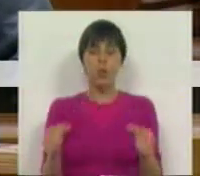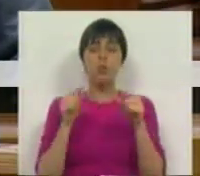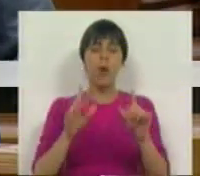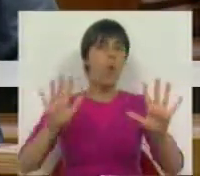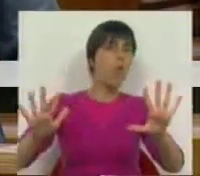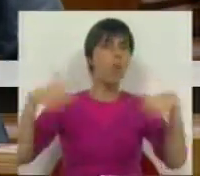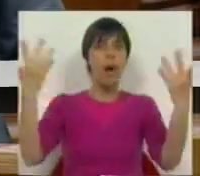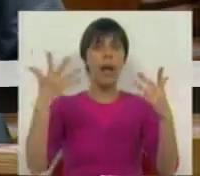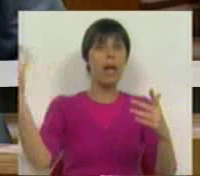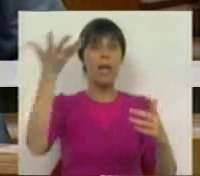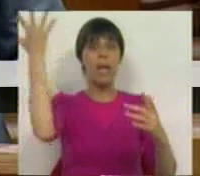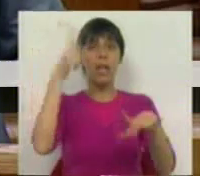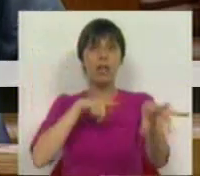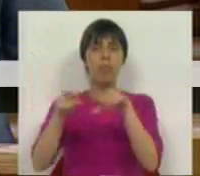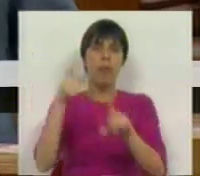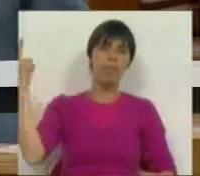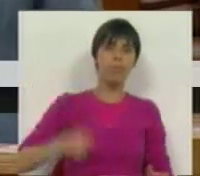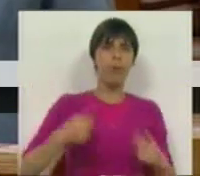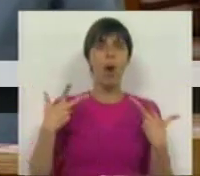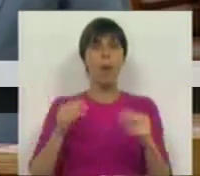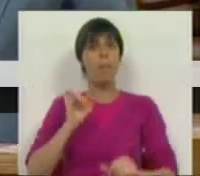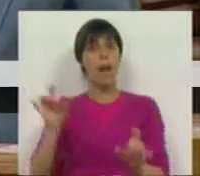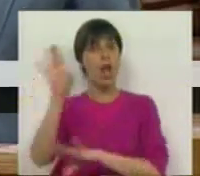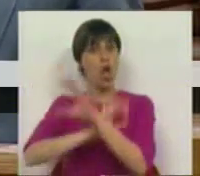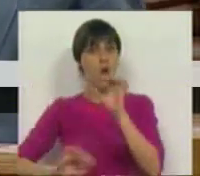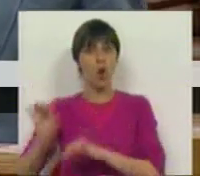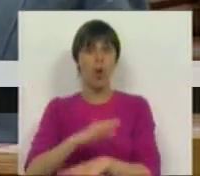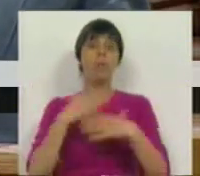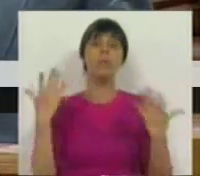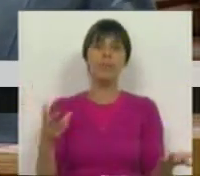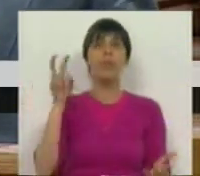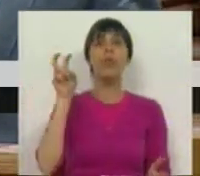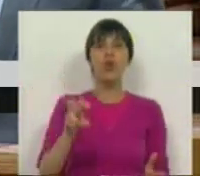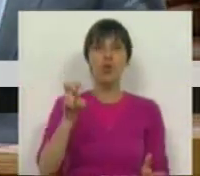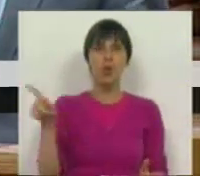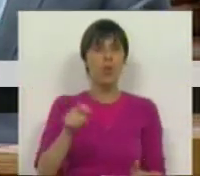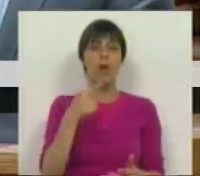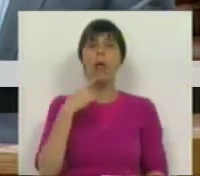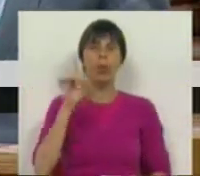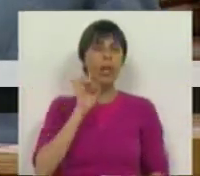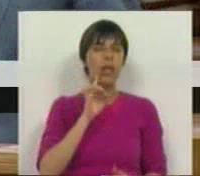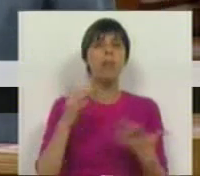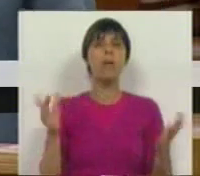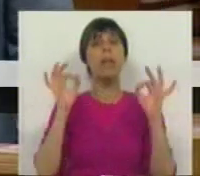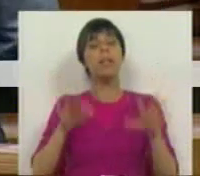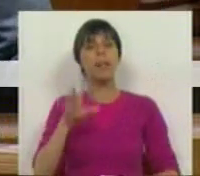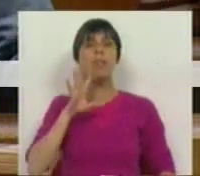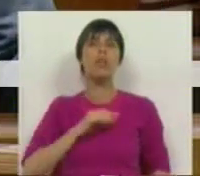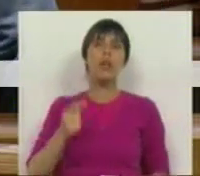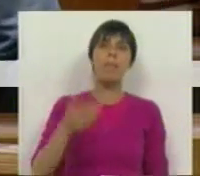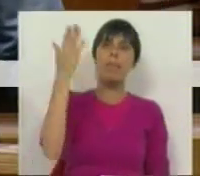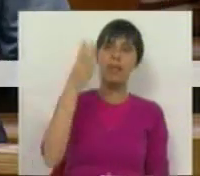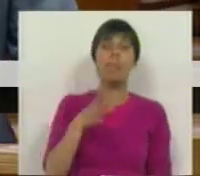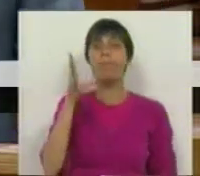em qualquer elite política que imponha austeridade para a Europa. E por isso junho vai ser um mês tão importante. Termino, Sra.